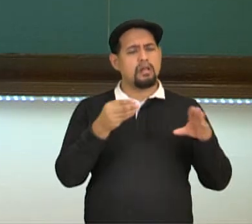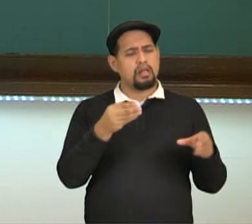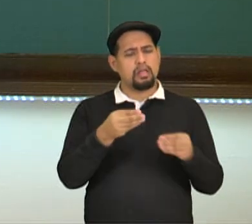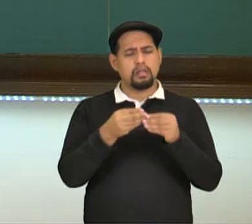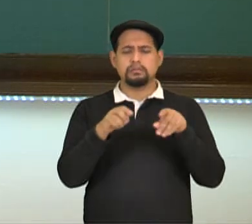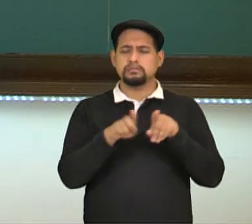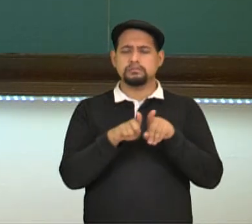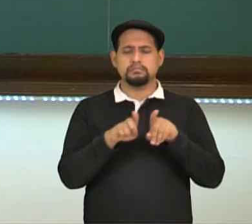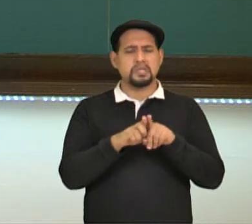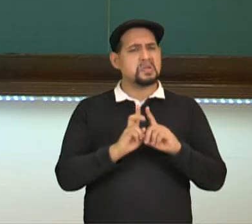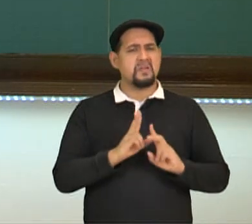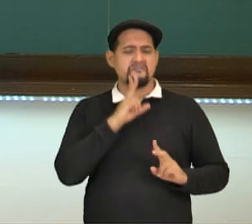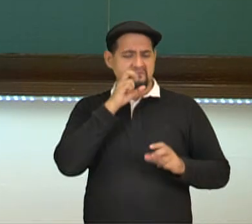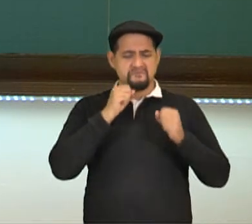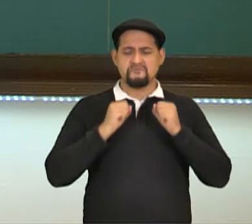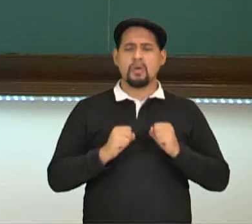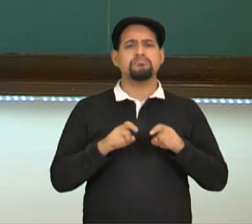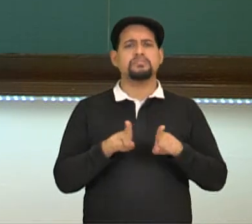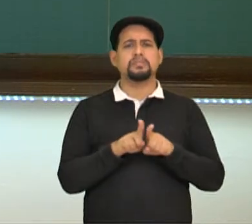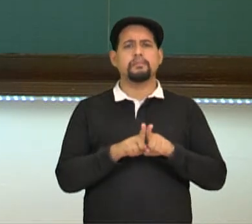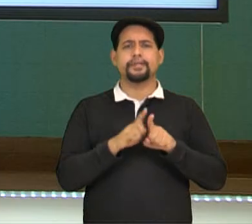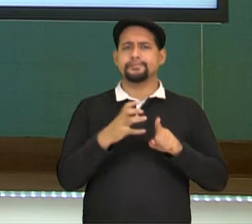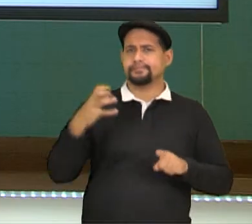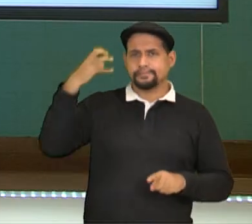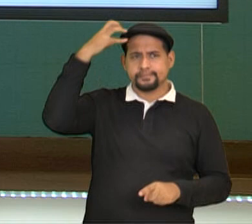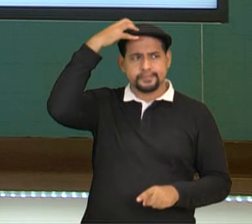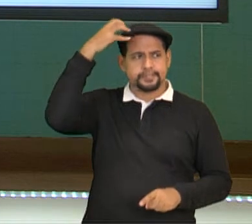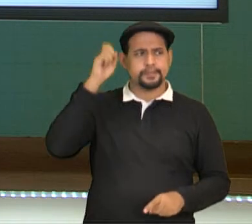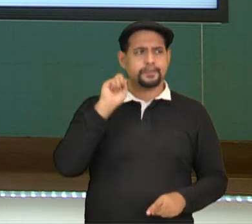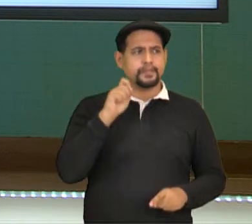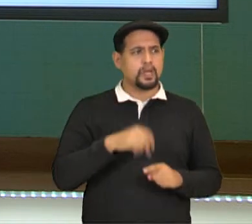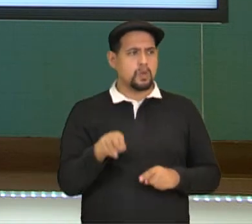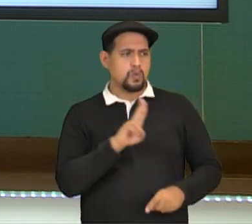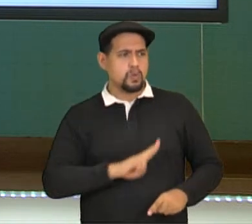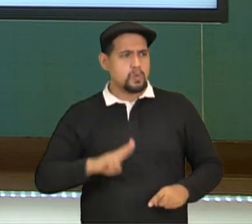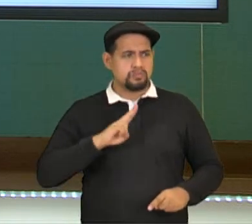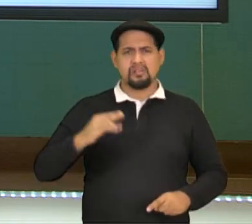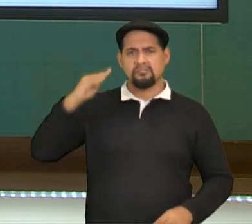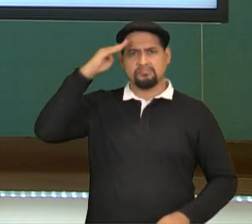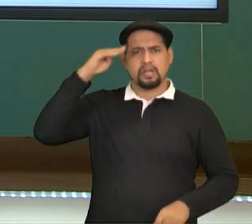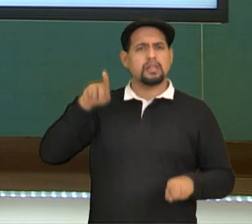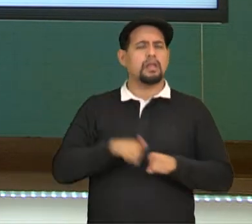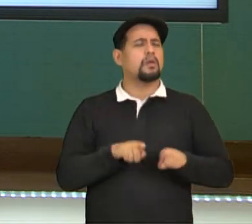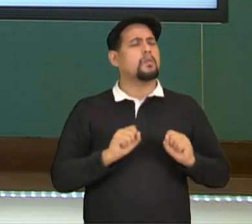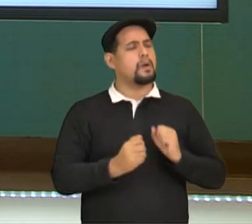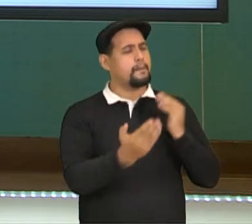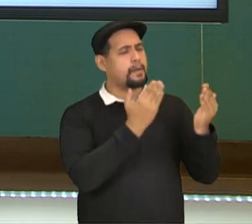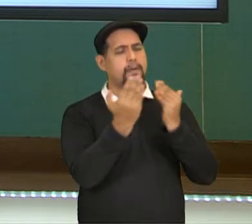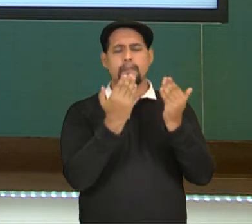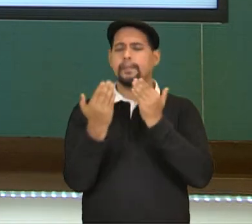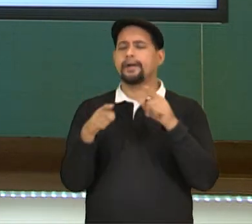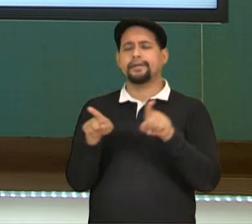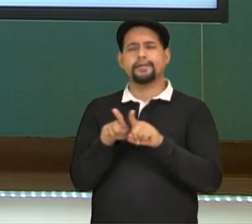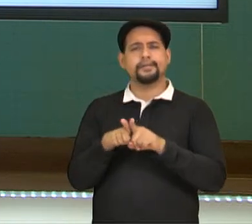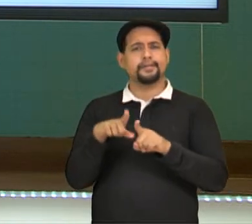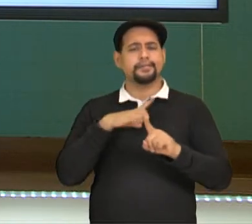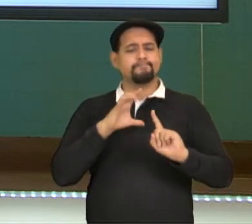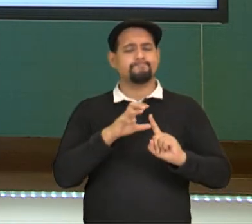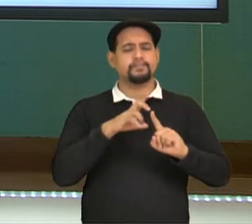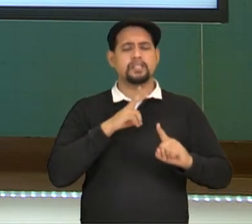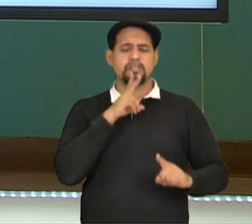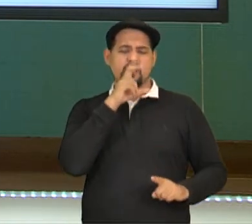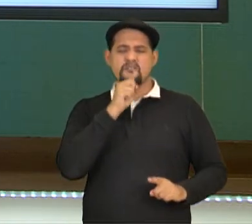para legitimar o poder deste imperador? Então, além do uso do exército, o que mais que a gente pode analisar que influenciava ele a ter esse